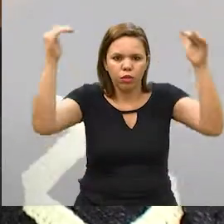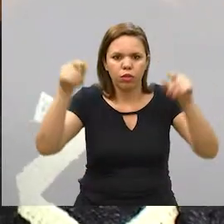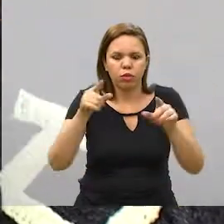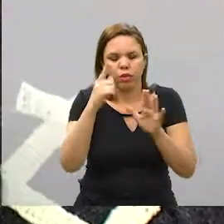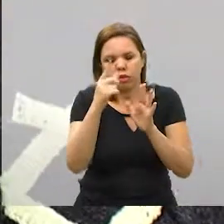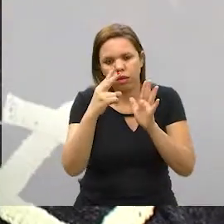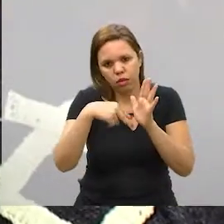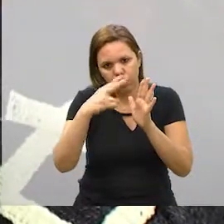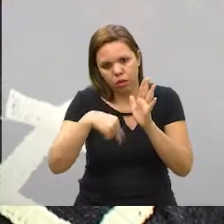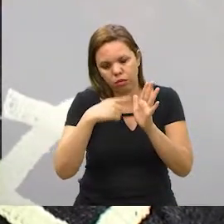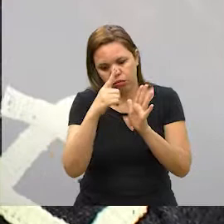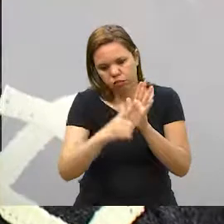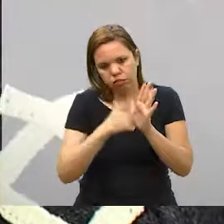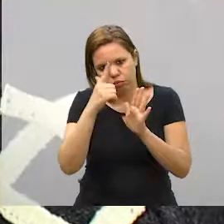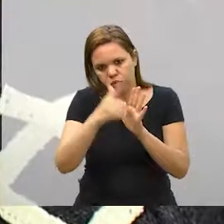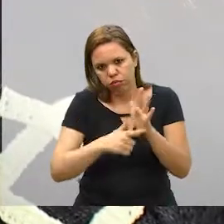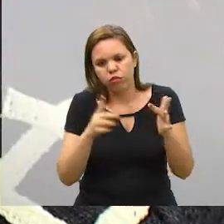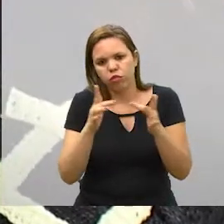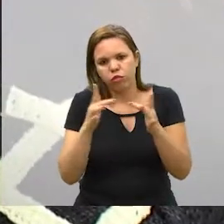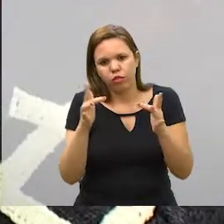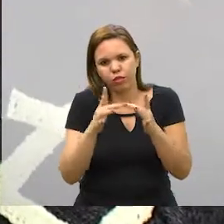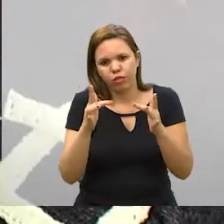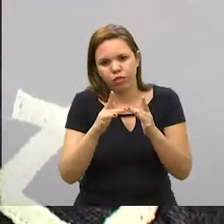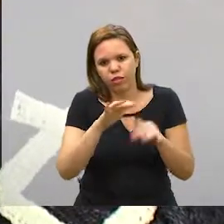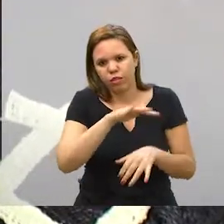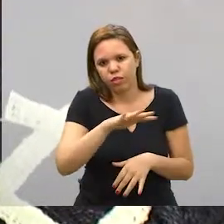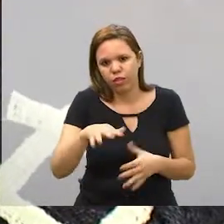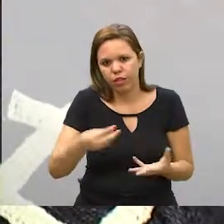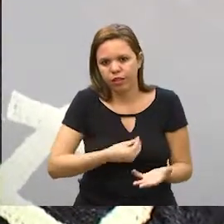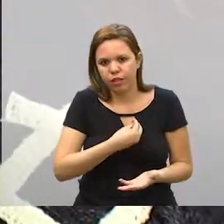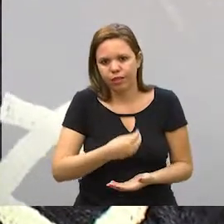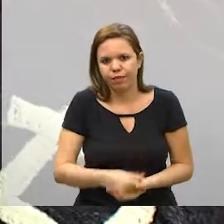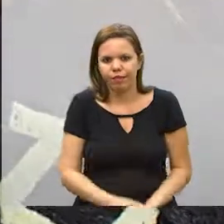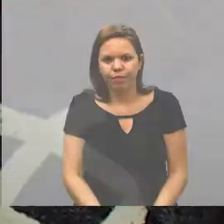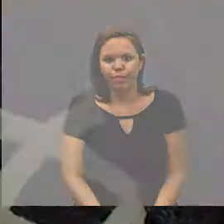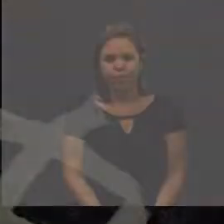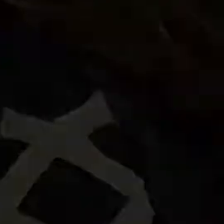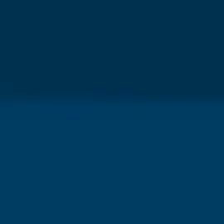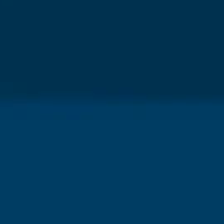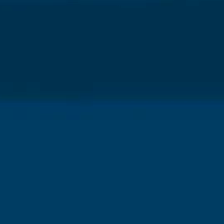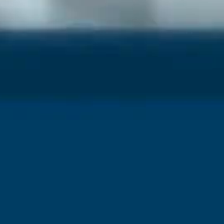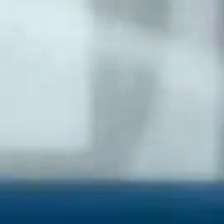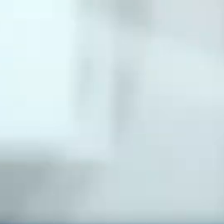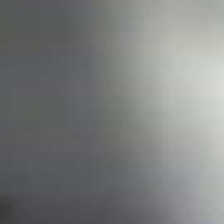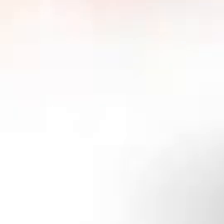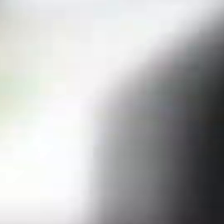adulto, através da literatura, entra em contato com o mundo infantil.